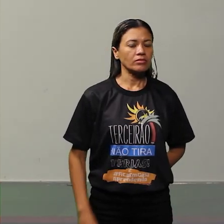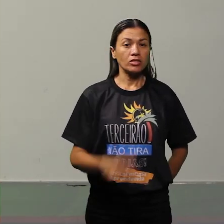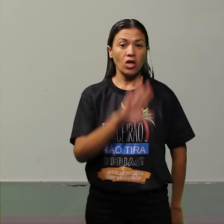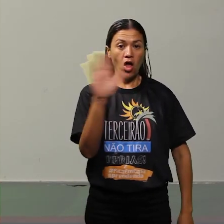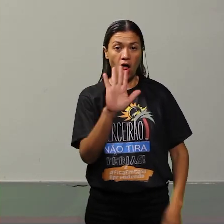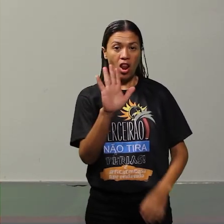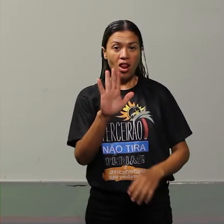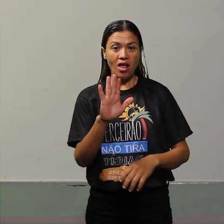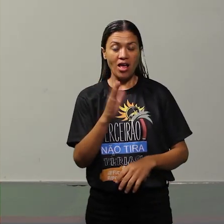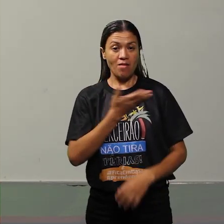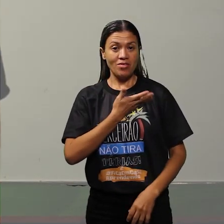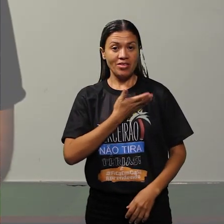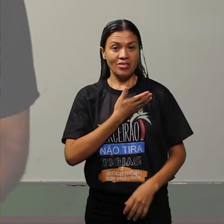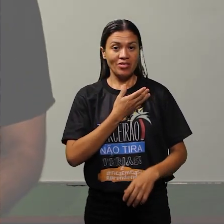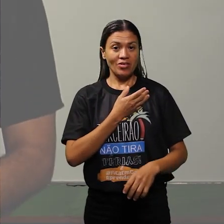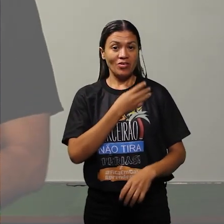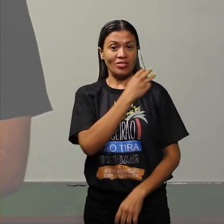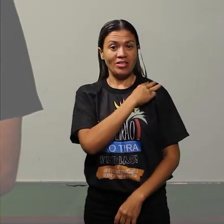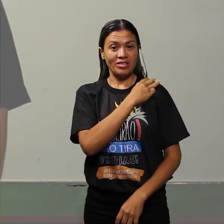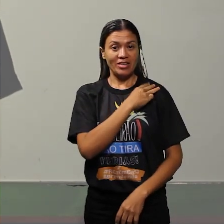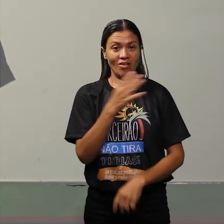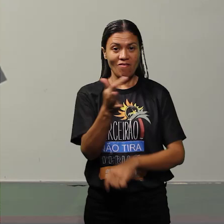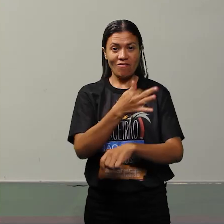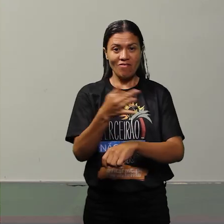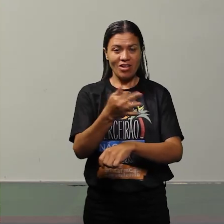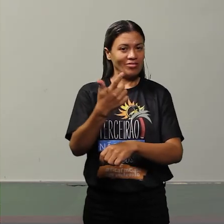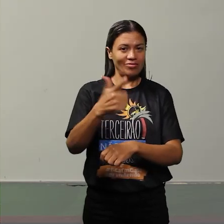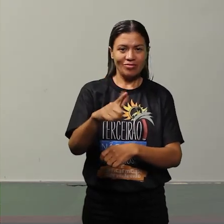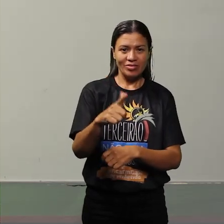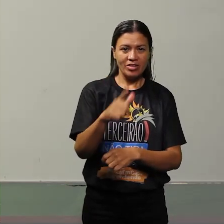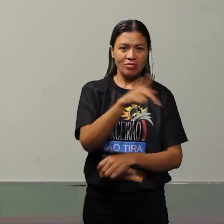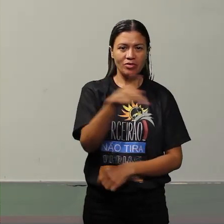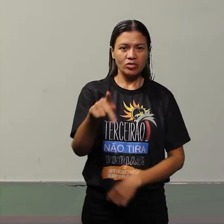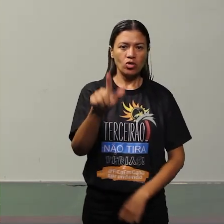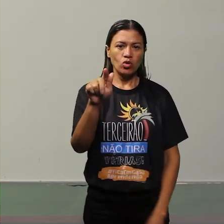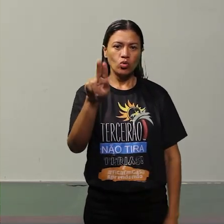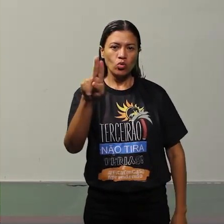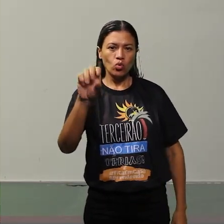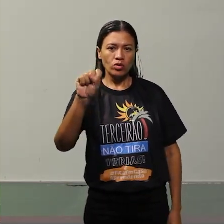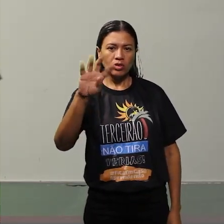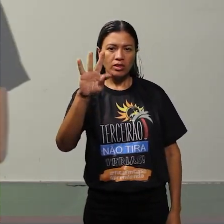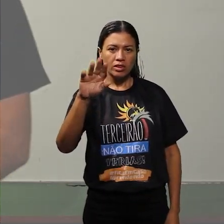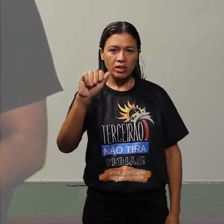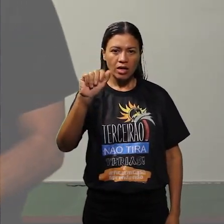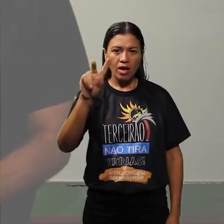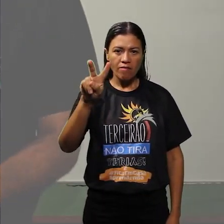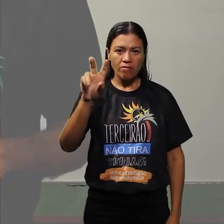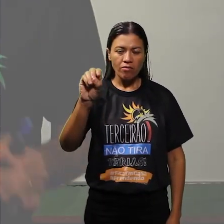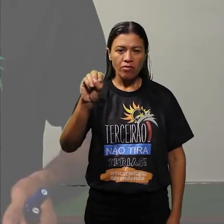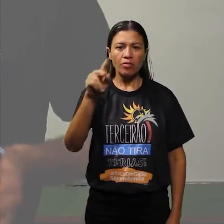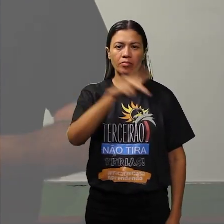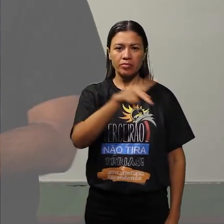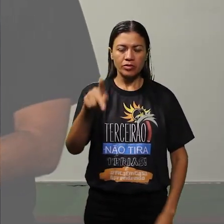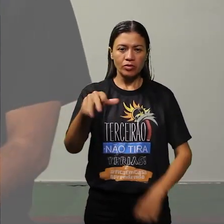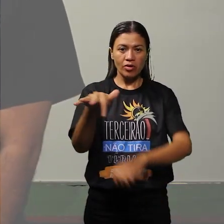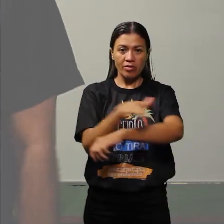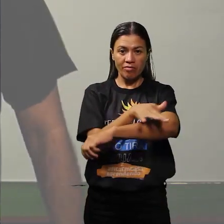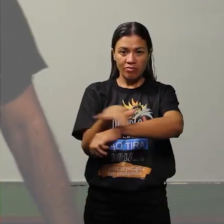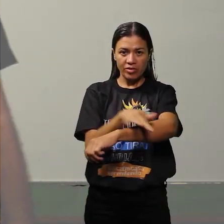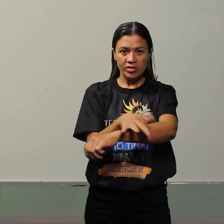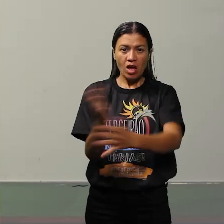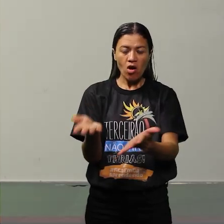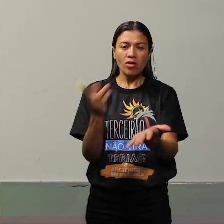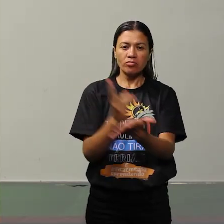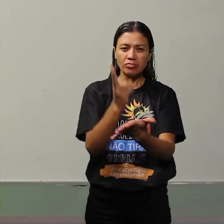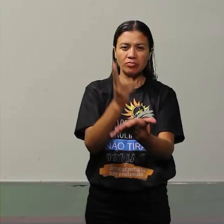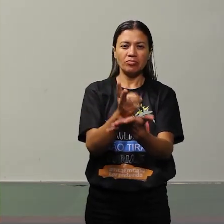Olá, meus amiguinhos do terceirão Não Tira Férias. Eu sou o professor Gustavo Pioski, professor de Física, e estamos aqui mais uma vez aí para dar continuidade a esse nosso